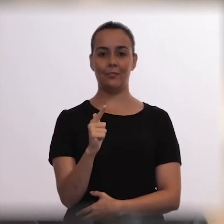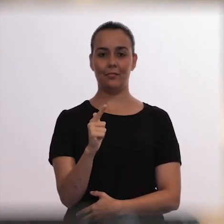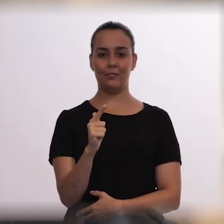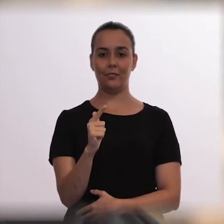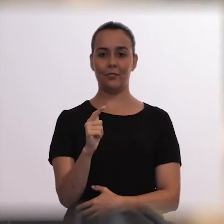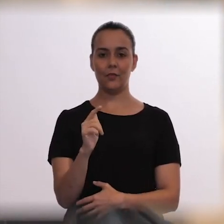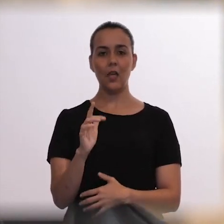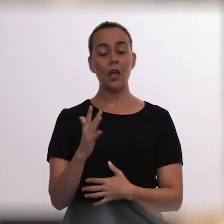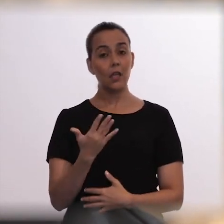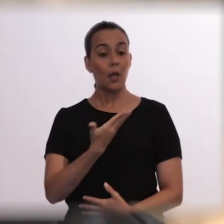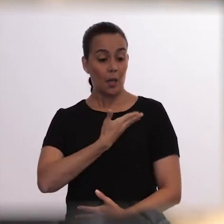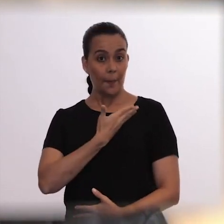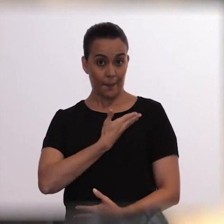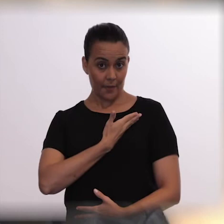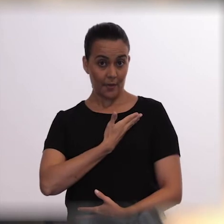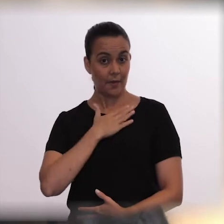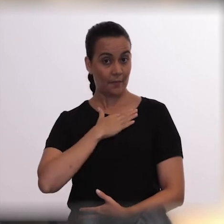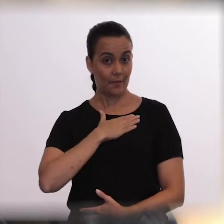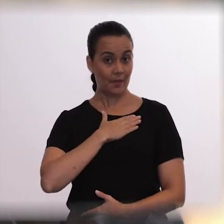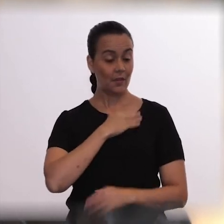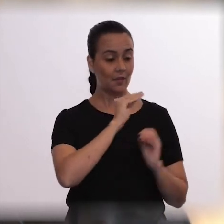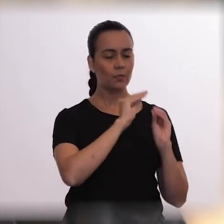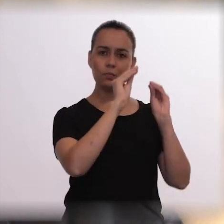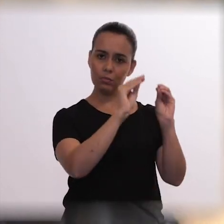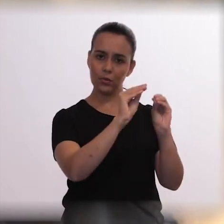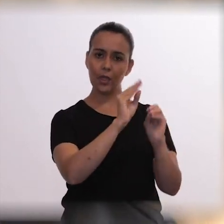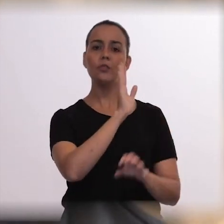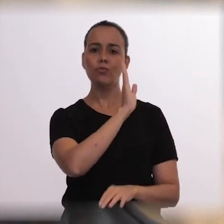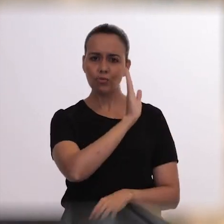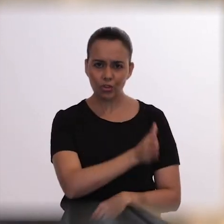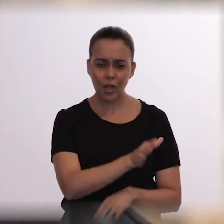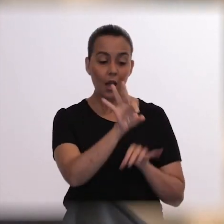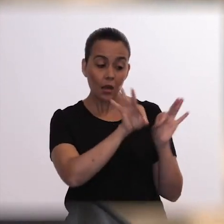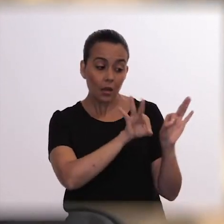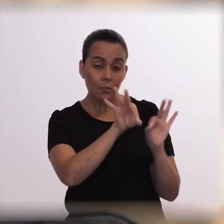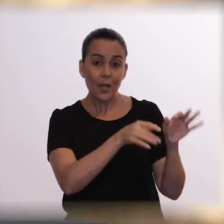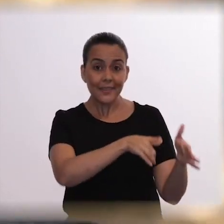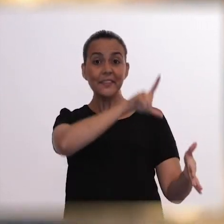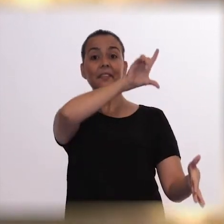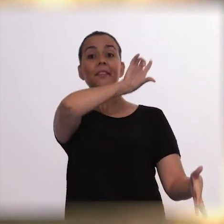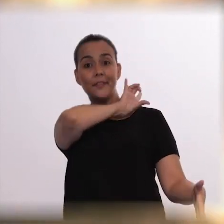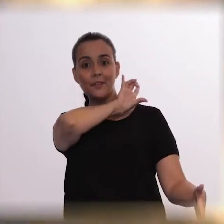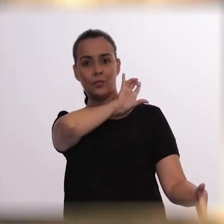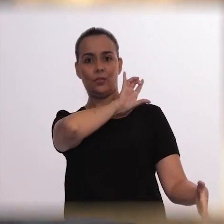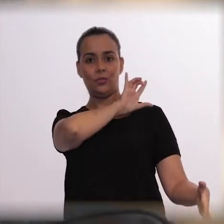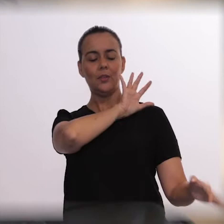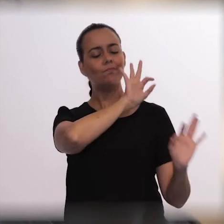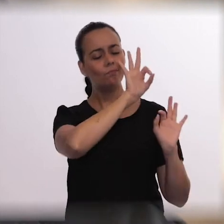ocorrido da mudança dessa minha amiga foi uma coisa que já era prevista, né? E uma mudança leva